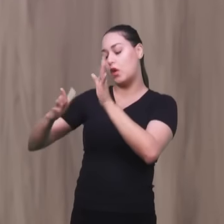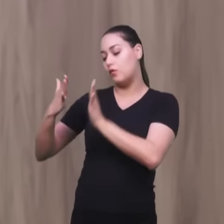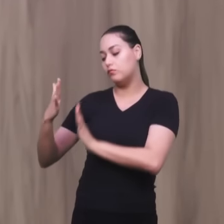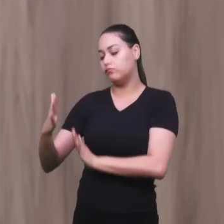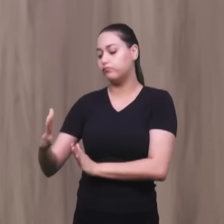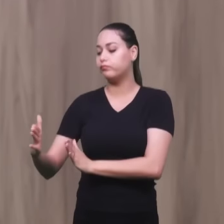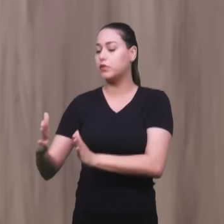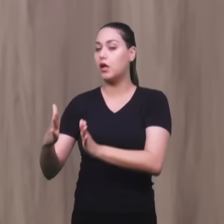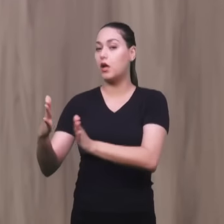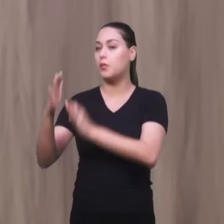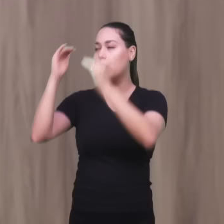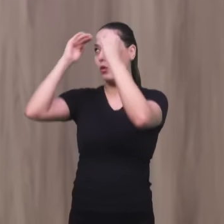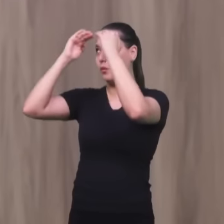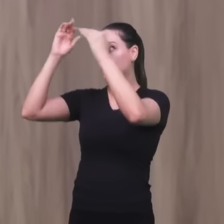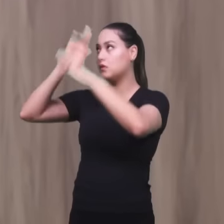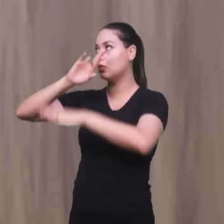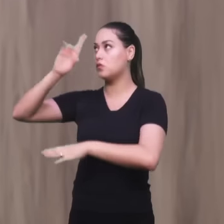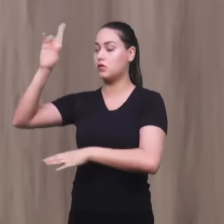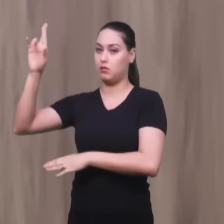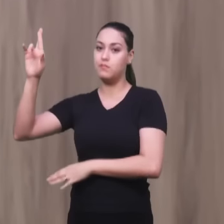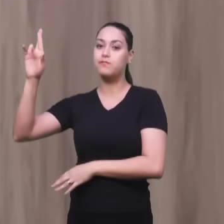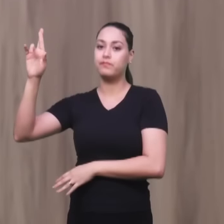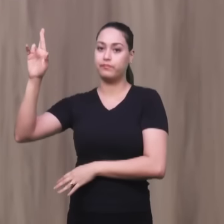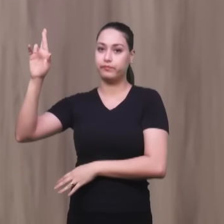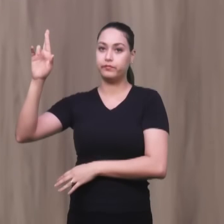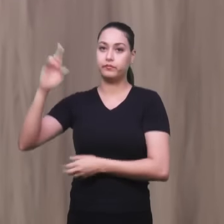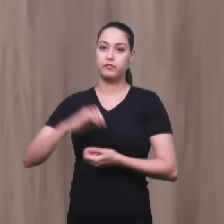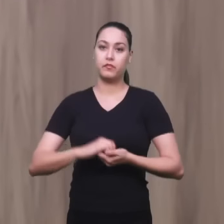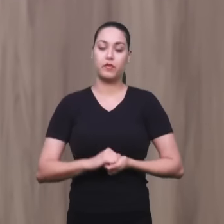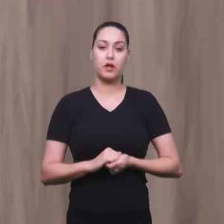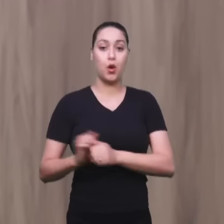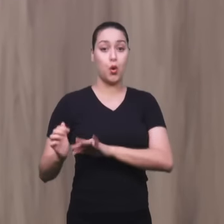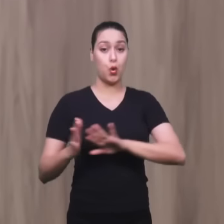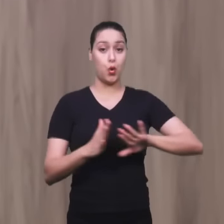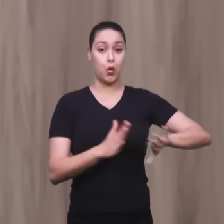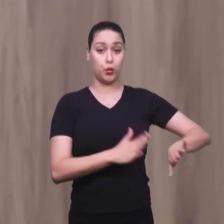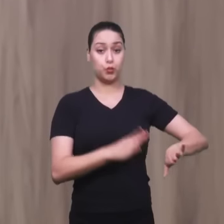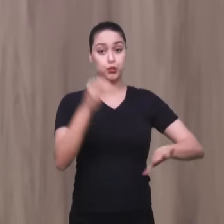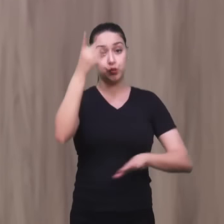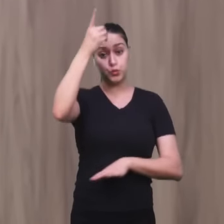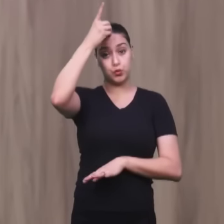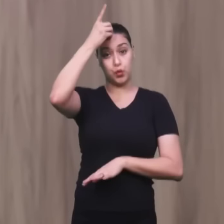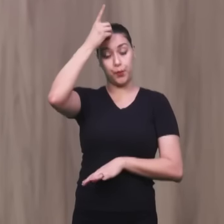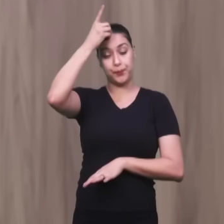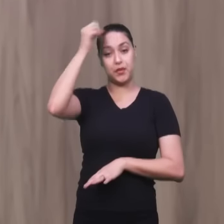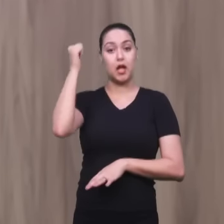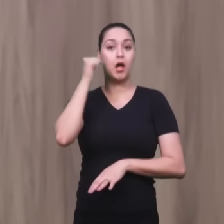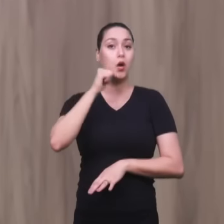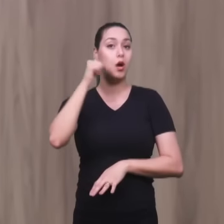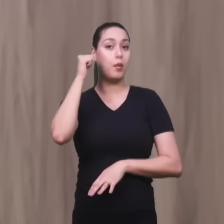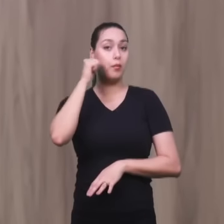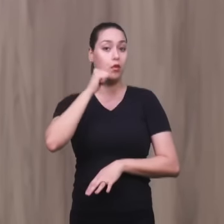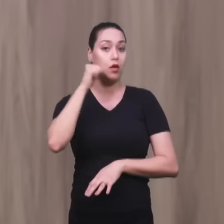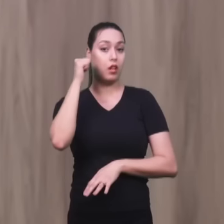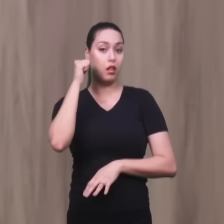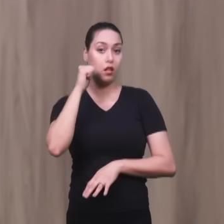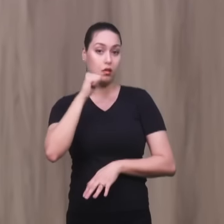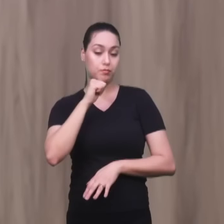O Senhor Deus Deus revelou Uma serva Que está Muito preocupada Com o seu trabalho